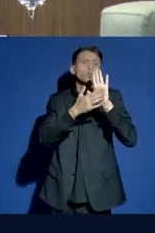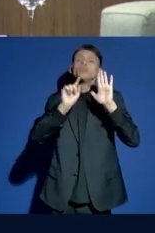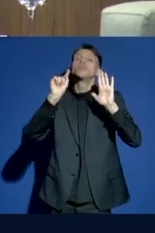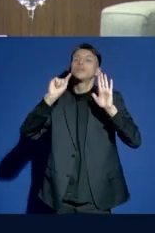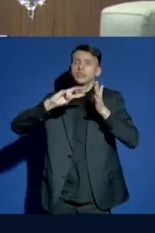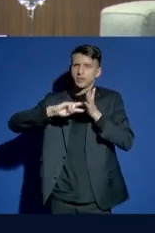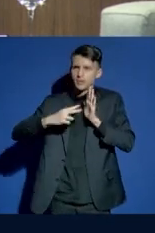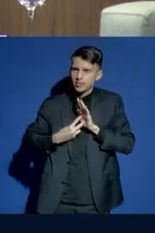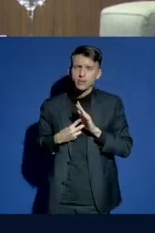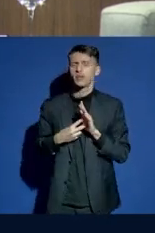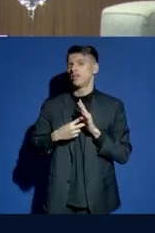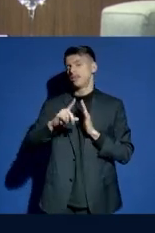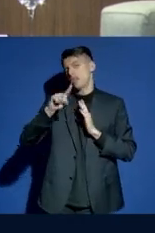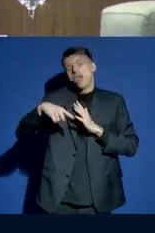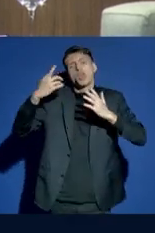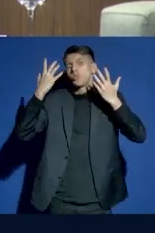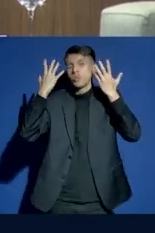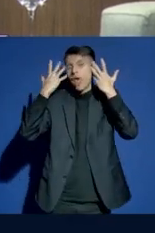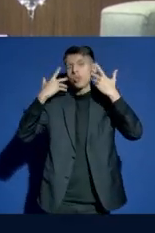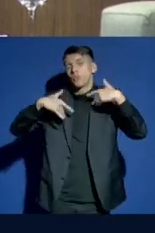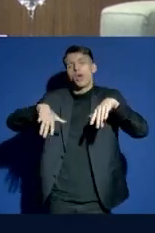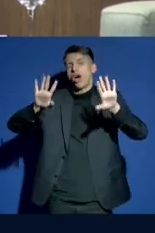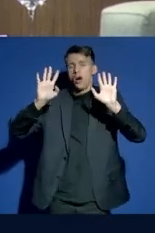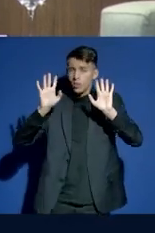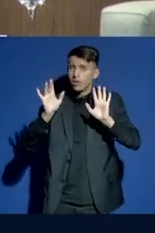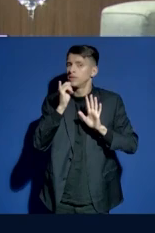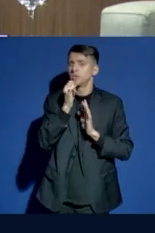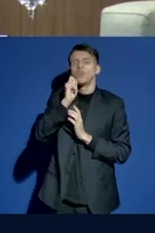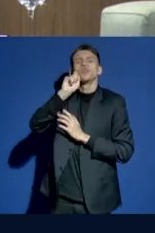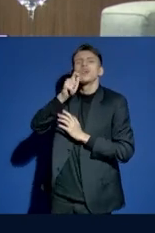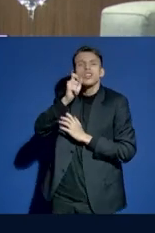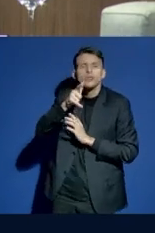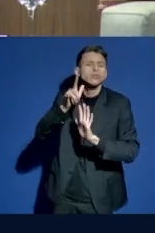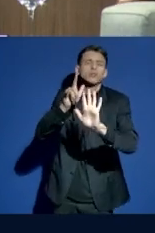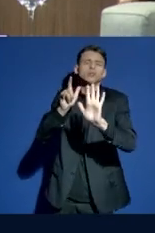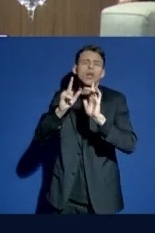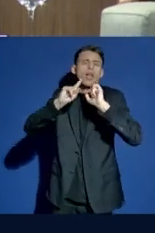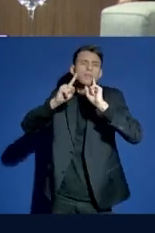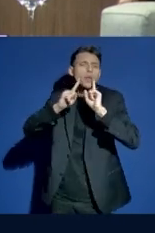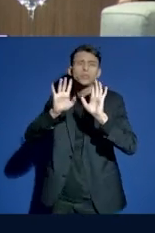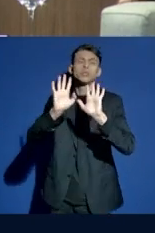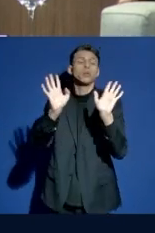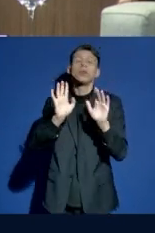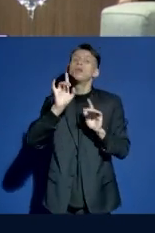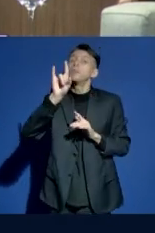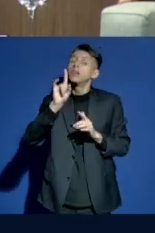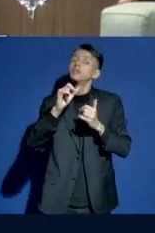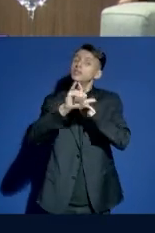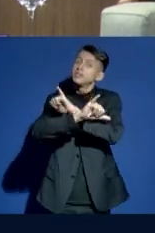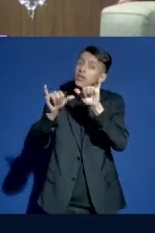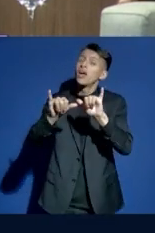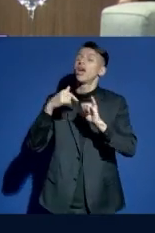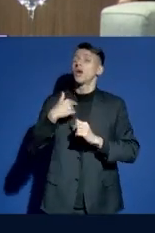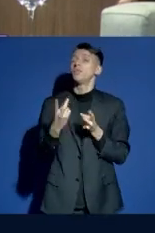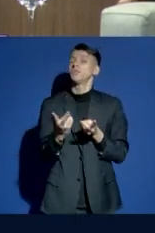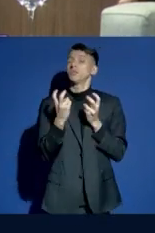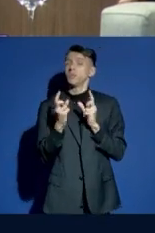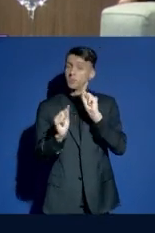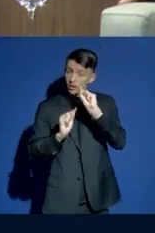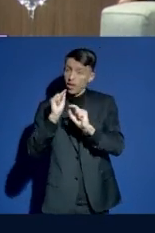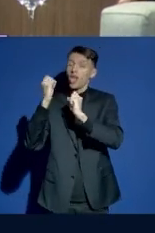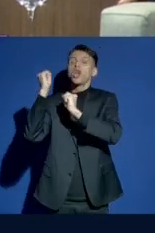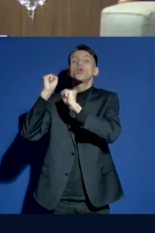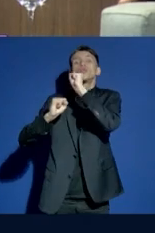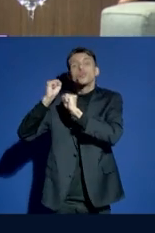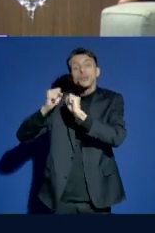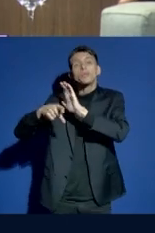é natural e aí não é Nenhuma crítica mais uma constatação há um certo desdém da indústria de